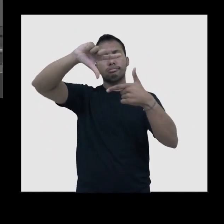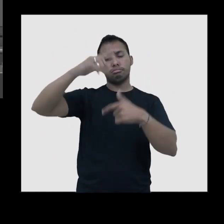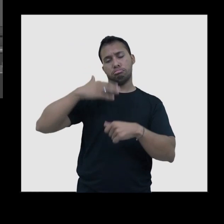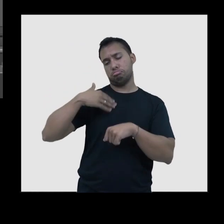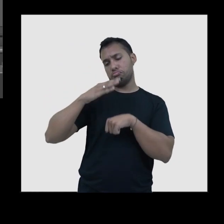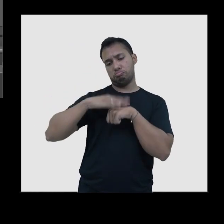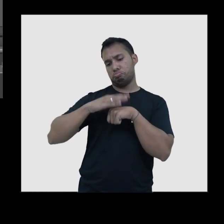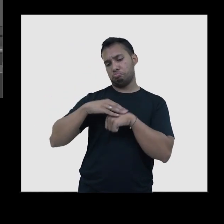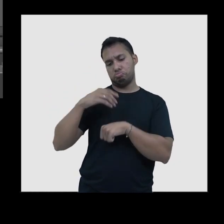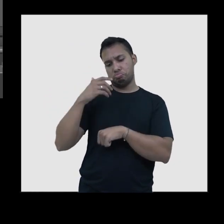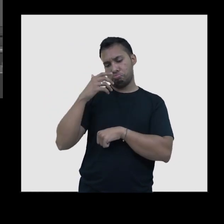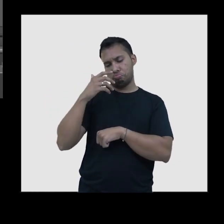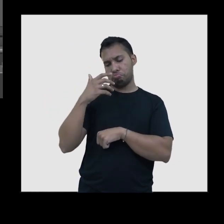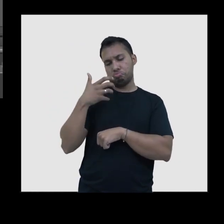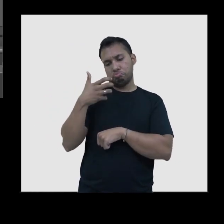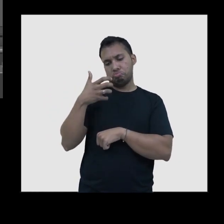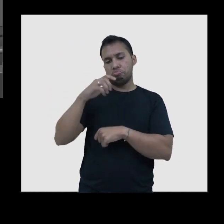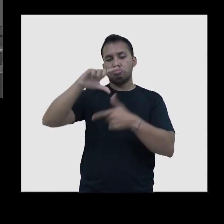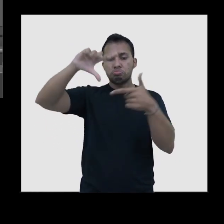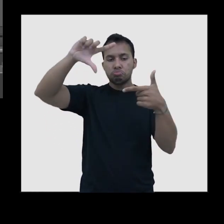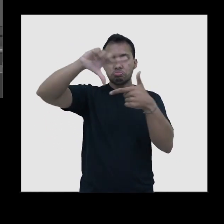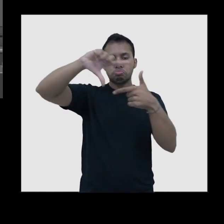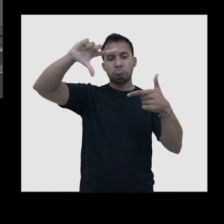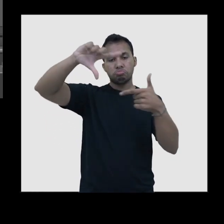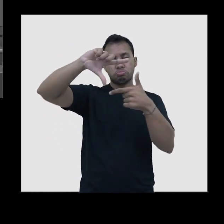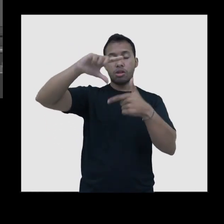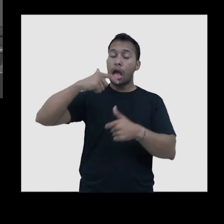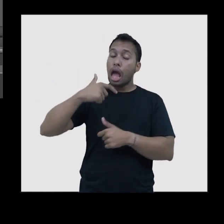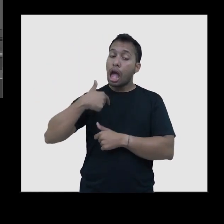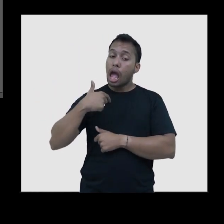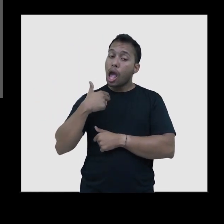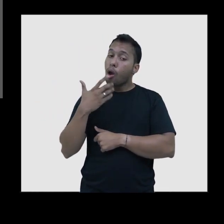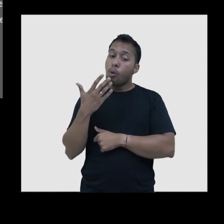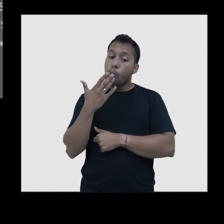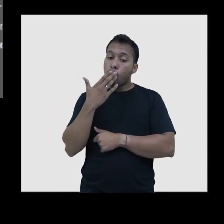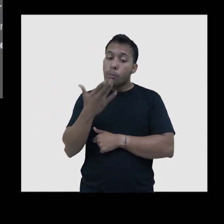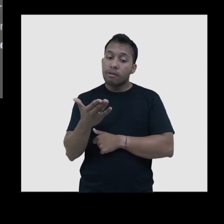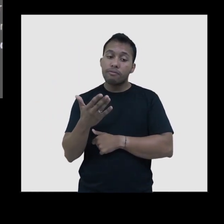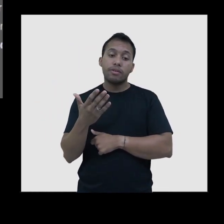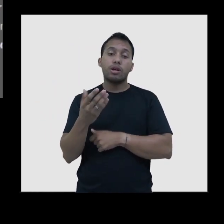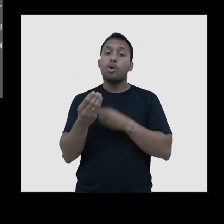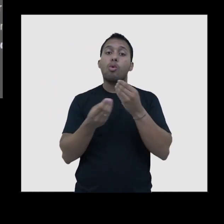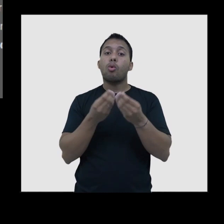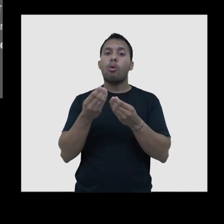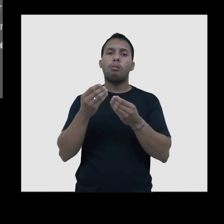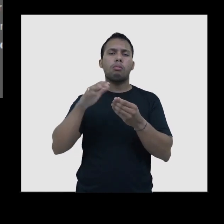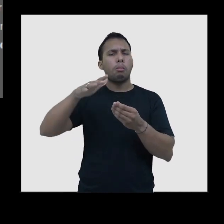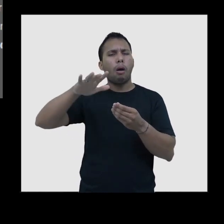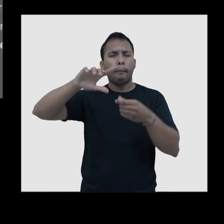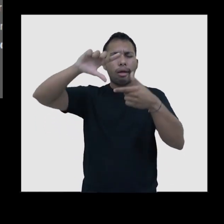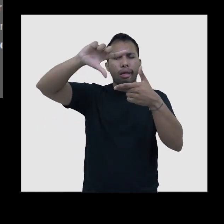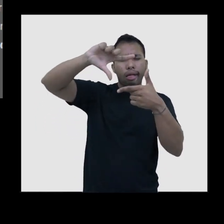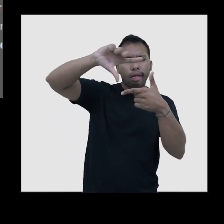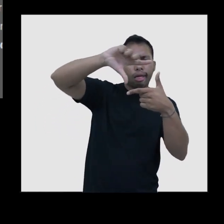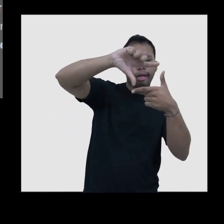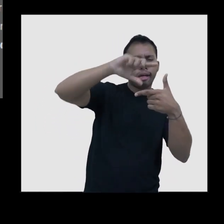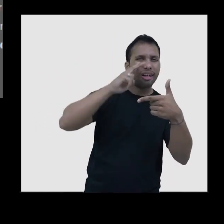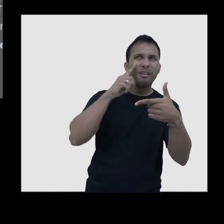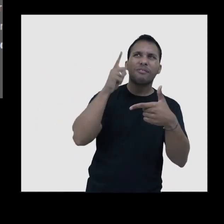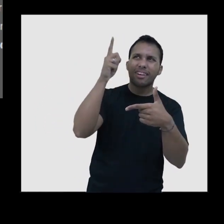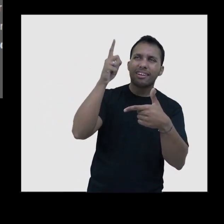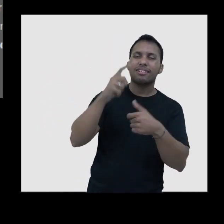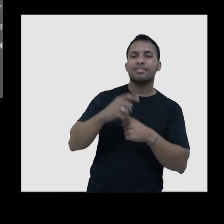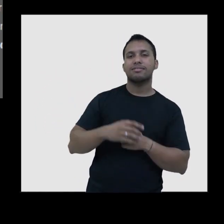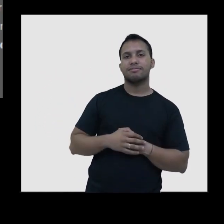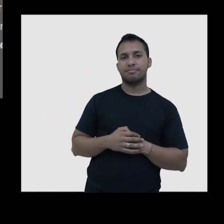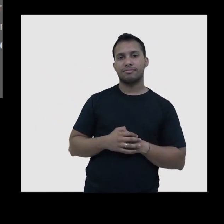redimensionar da maneira como eu quiser. Ó. Entre largura e altura. eu costumo deixar mais